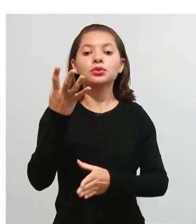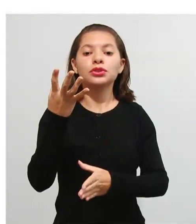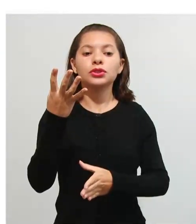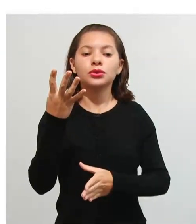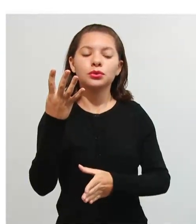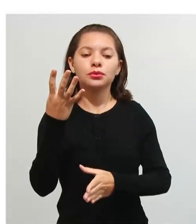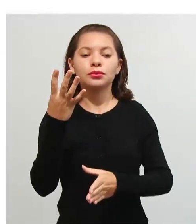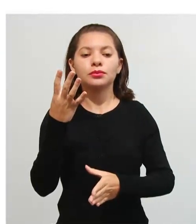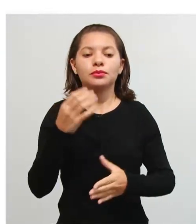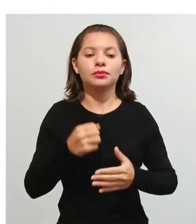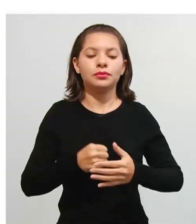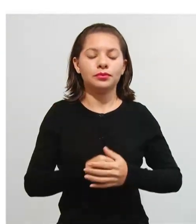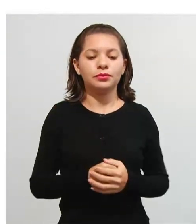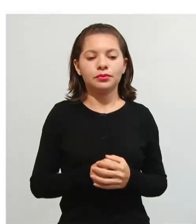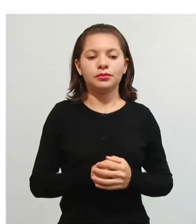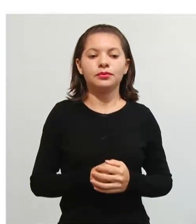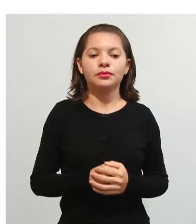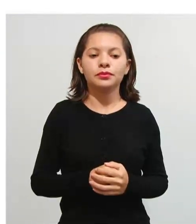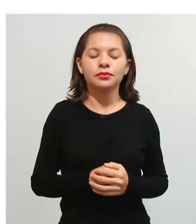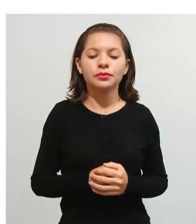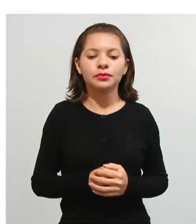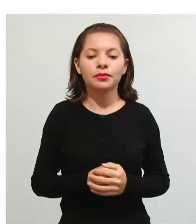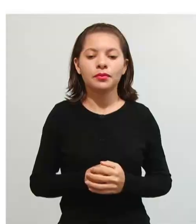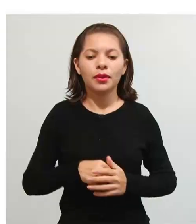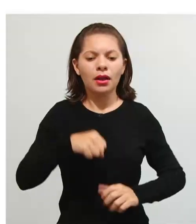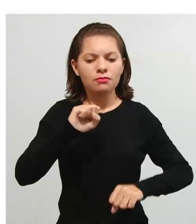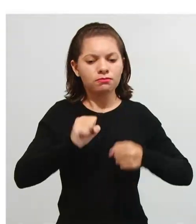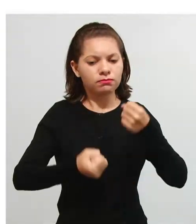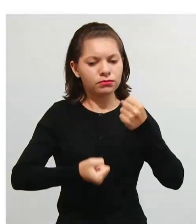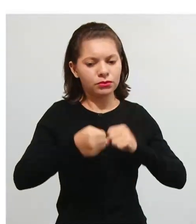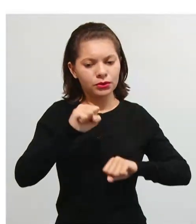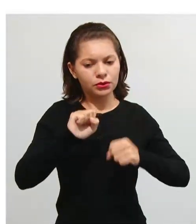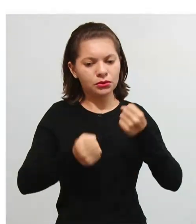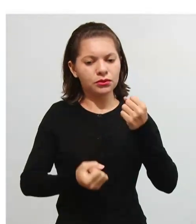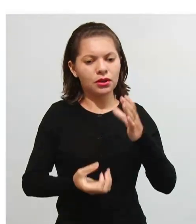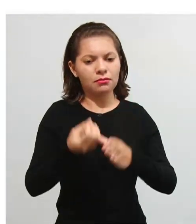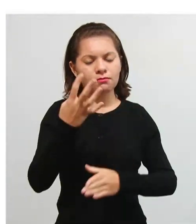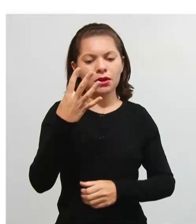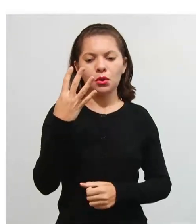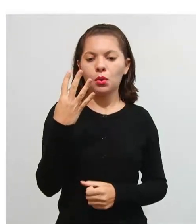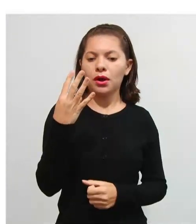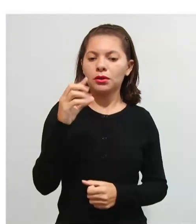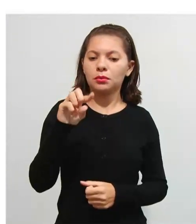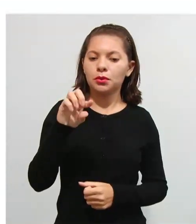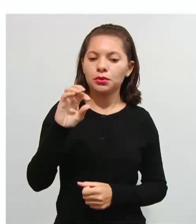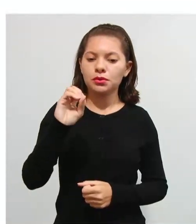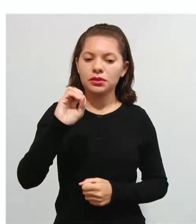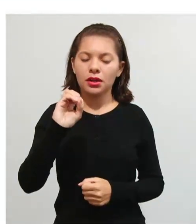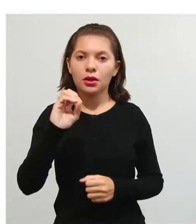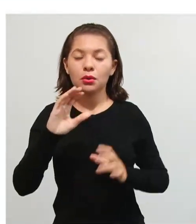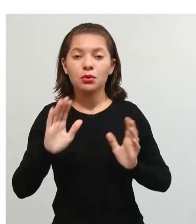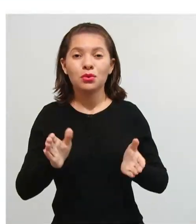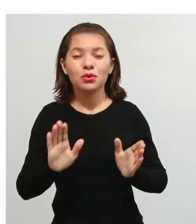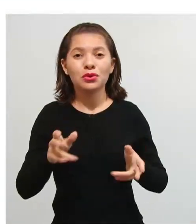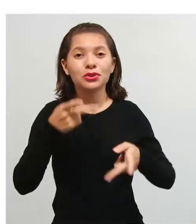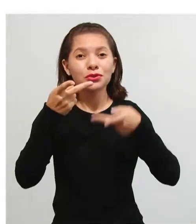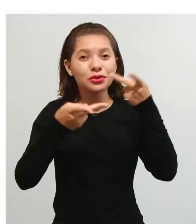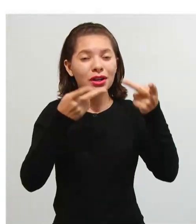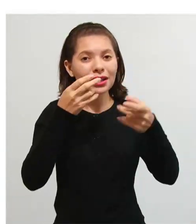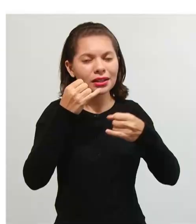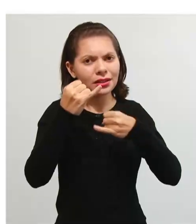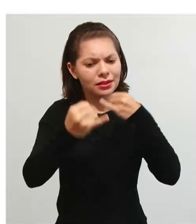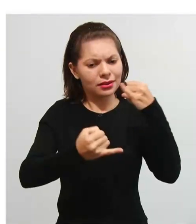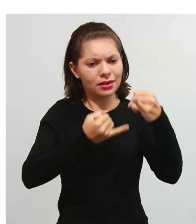revolução industrial 4.0, né? Surgiu a sociedade 5.0, hoje a gente fala em internet